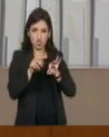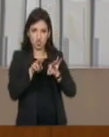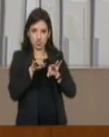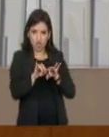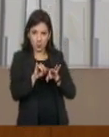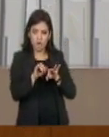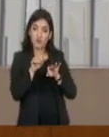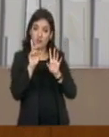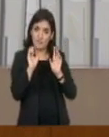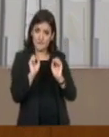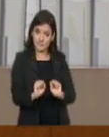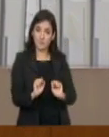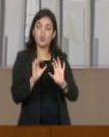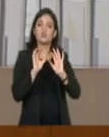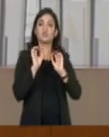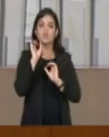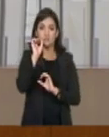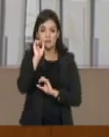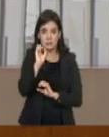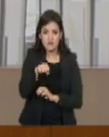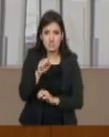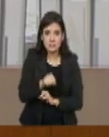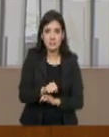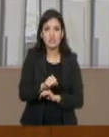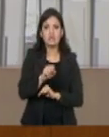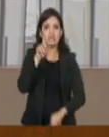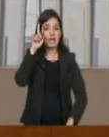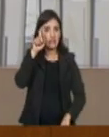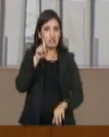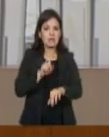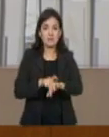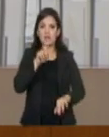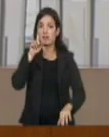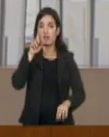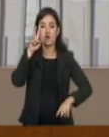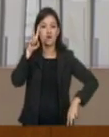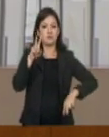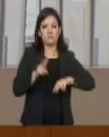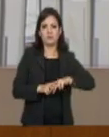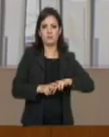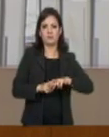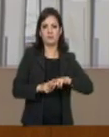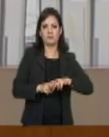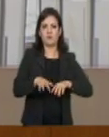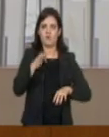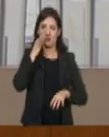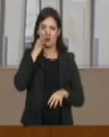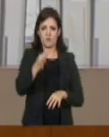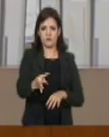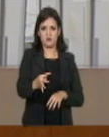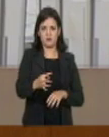permite, sim, a execução imediata de um condenado pelo Tribunal do Júri.